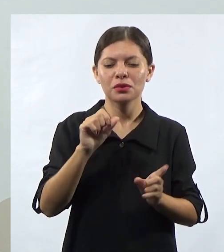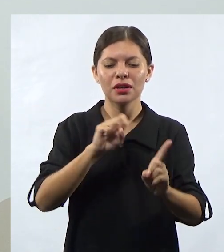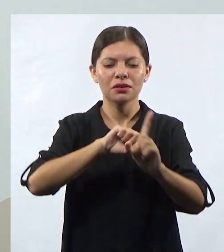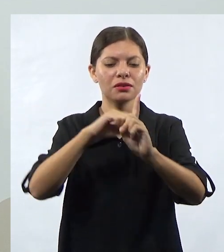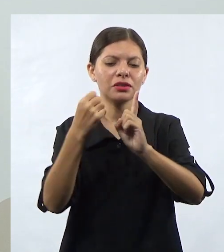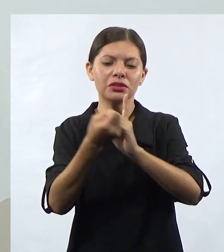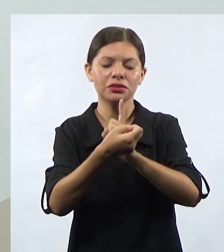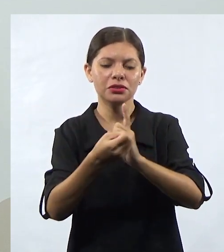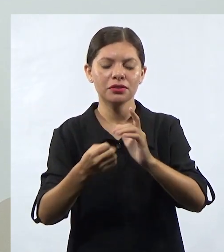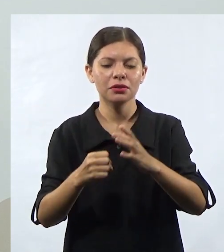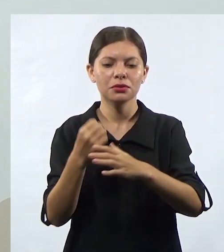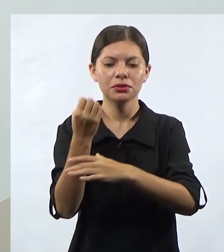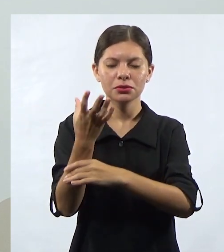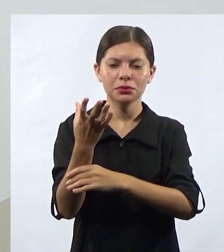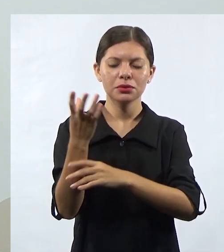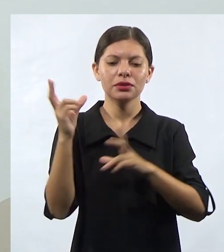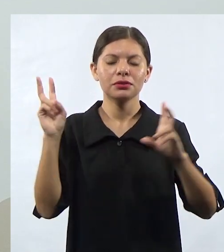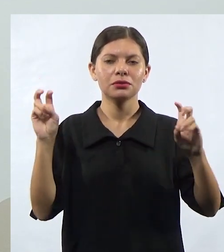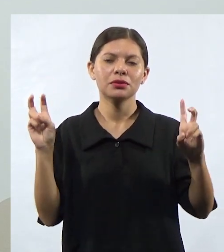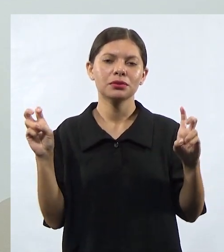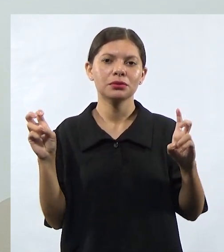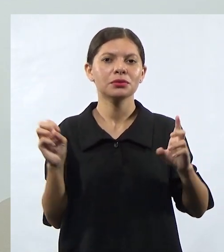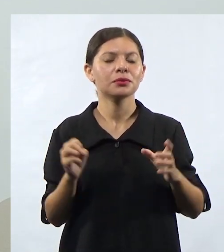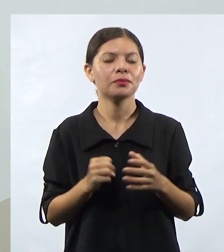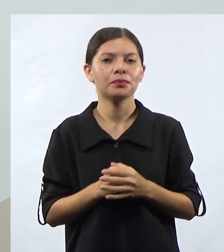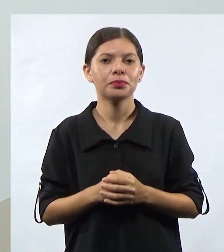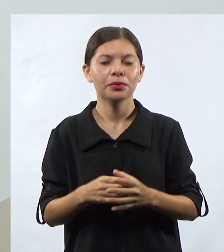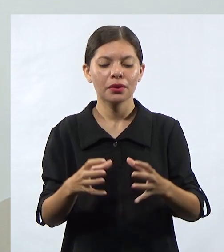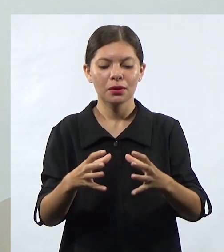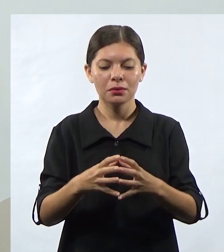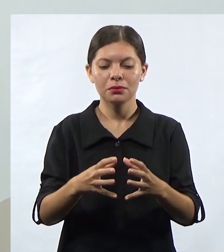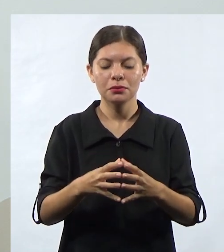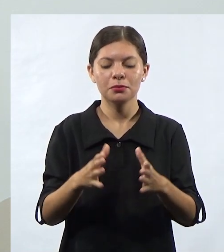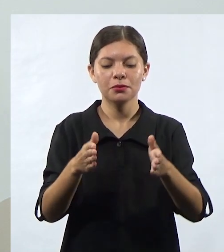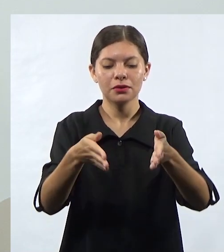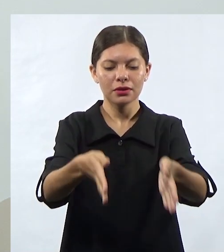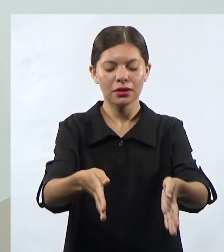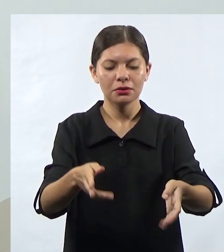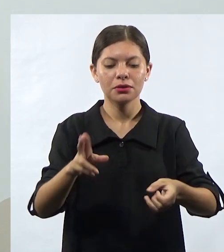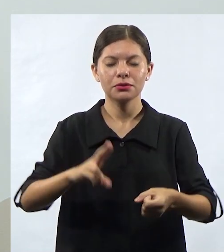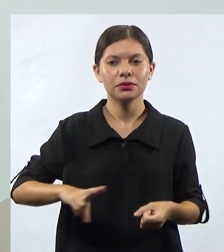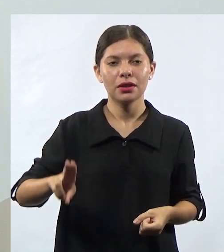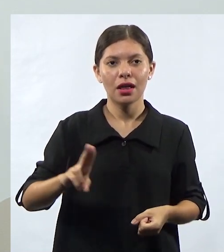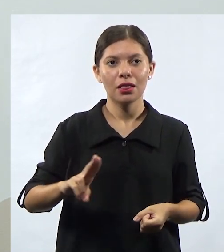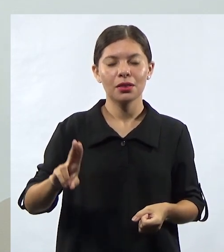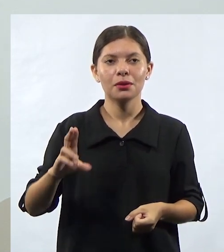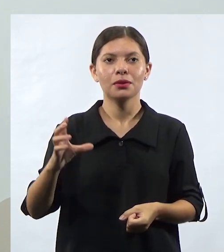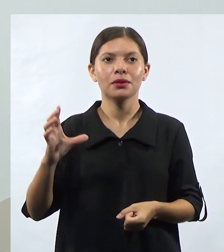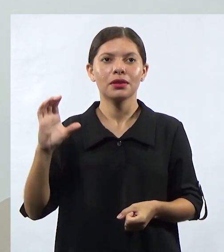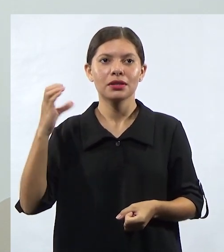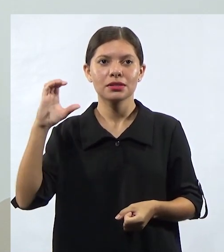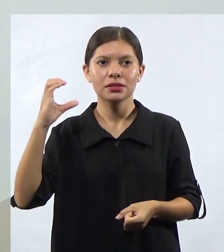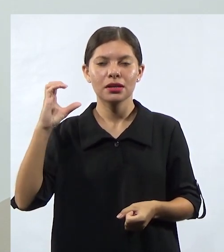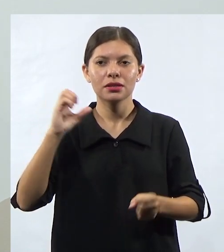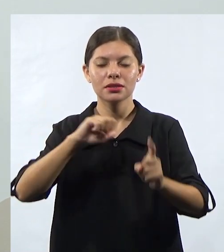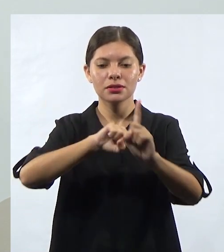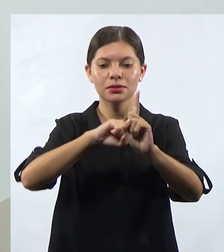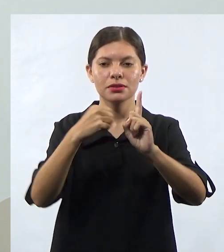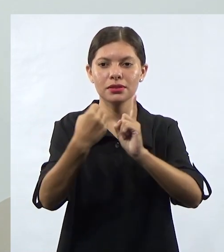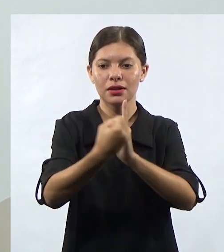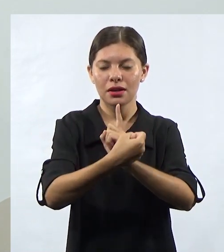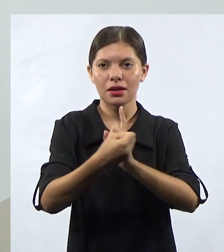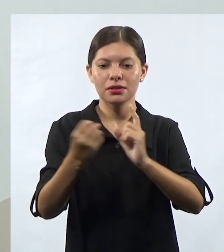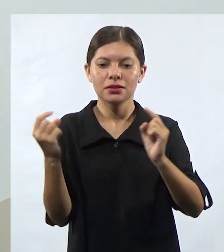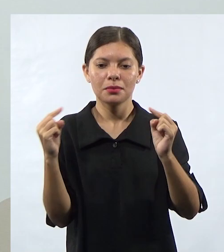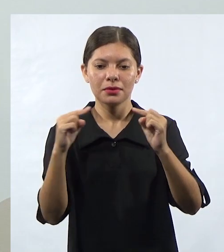a respeito daquele assunto? O grupo focal é muito utilizado nas ciências sociais e aplicadas, né,